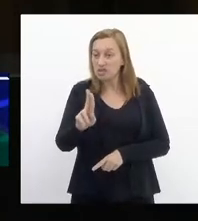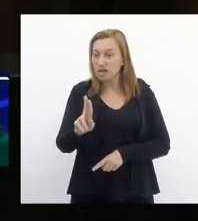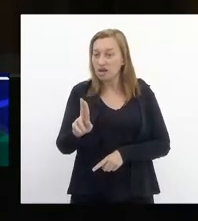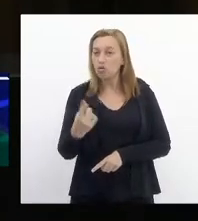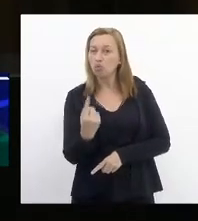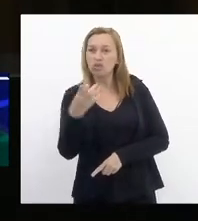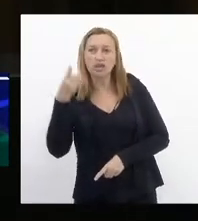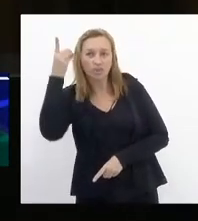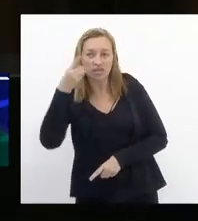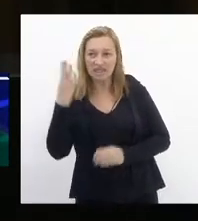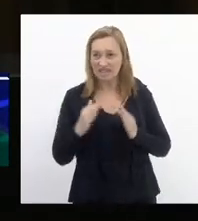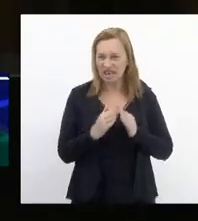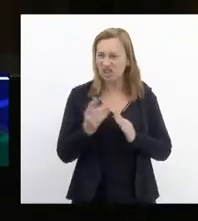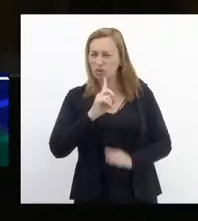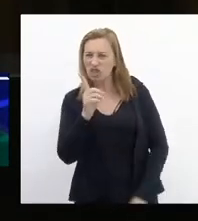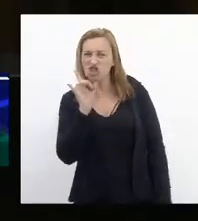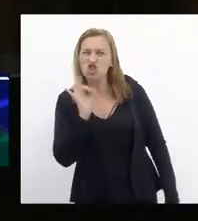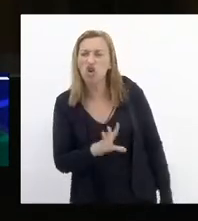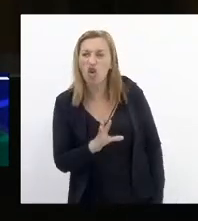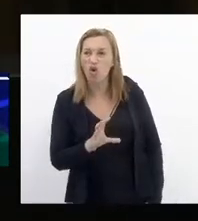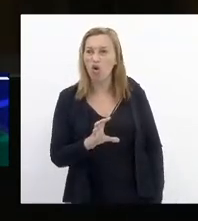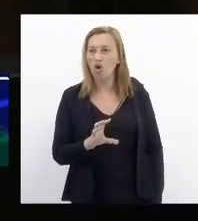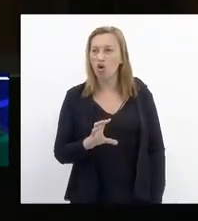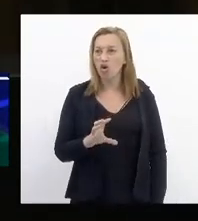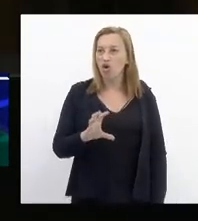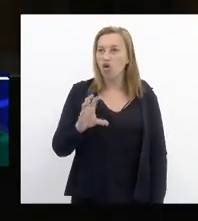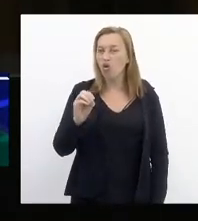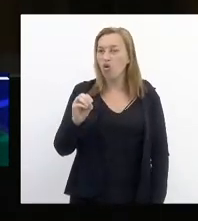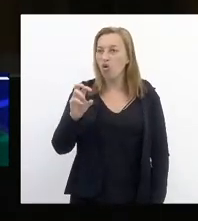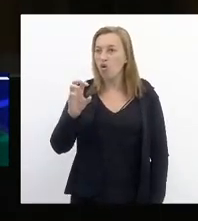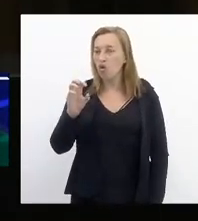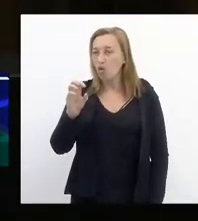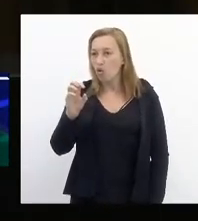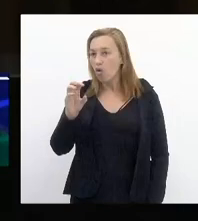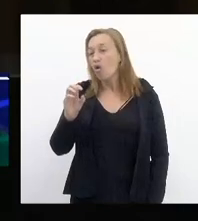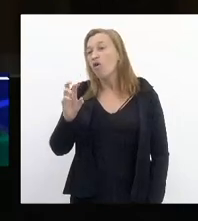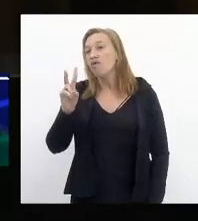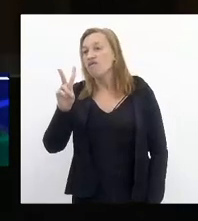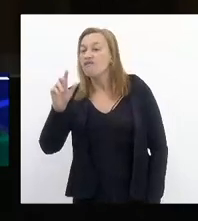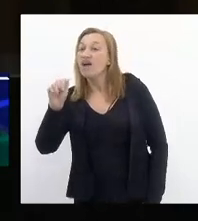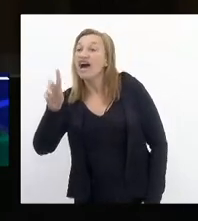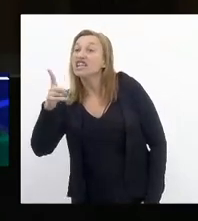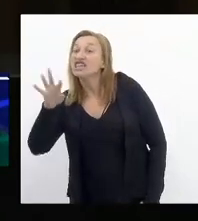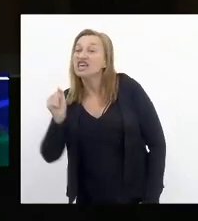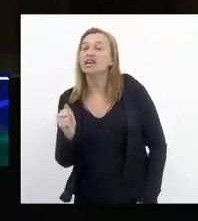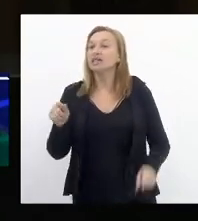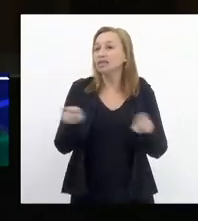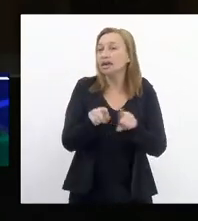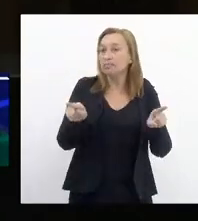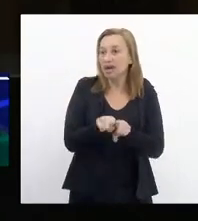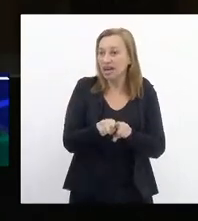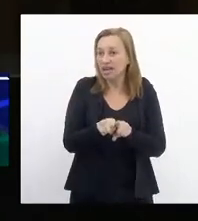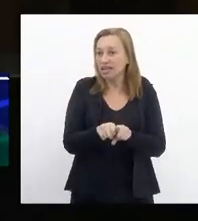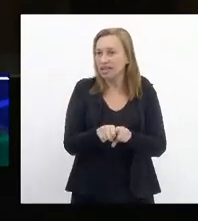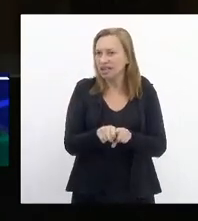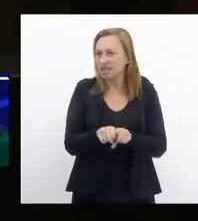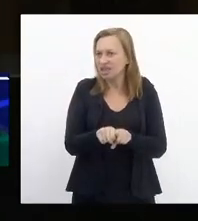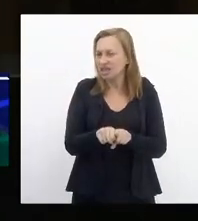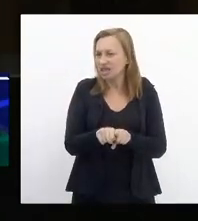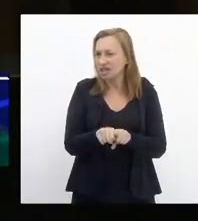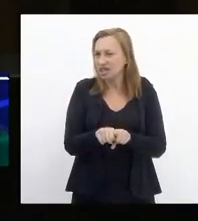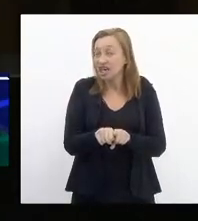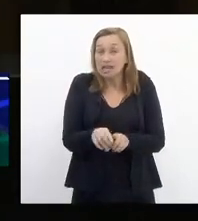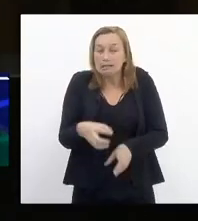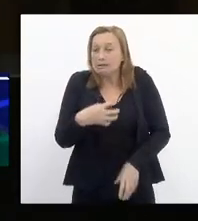só covardia. Não é só covardia. Isso é um processo também de impunidade. Se sente